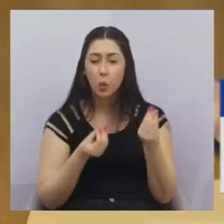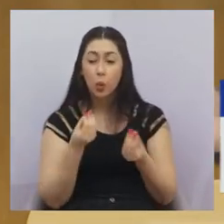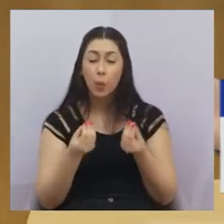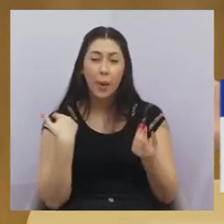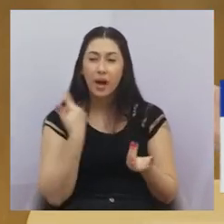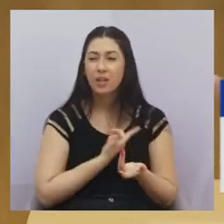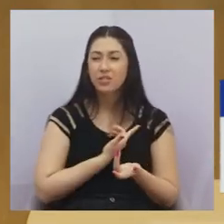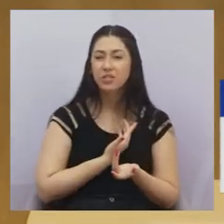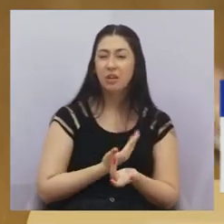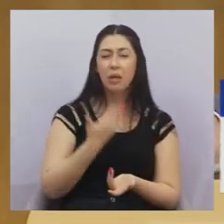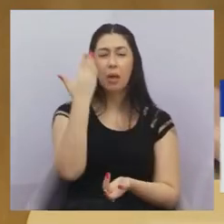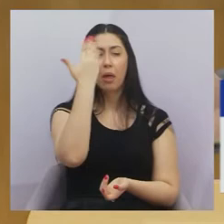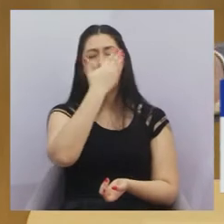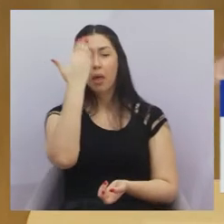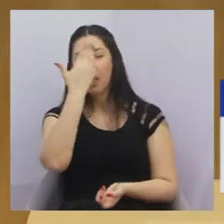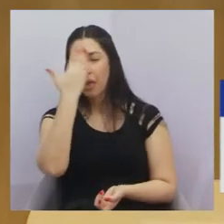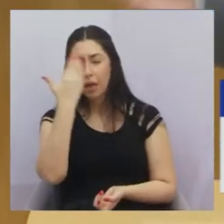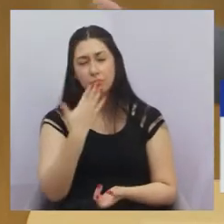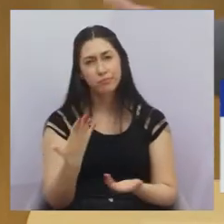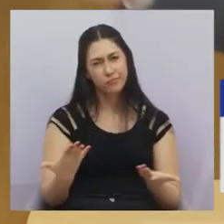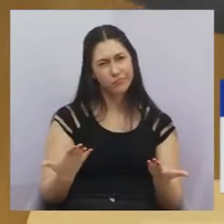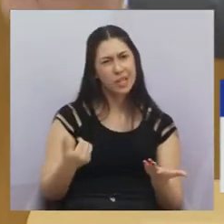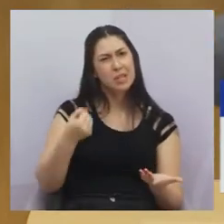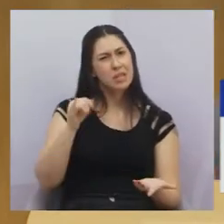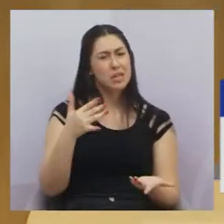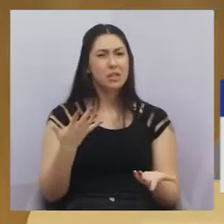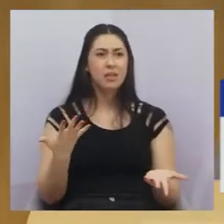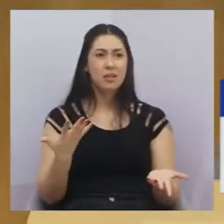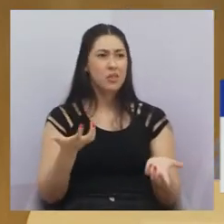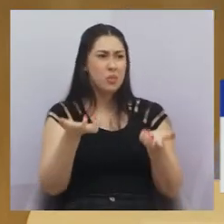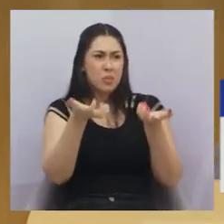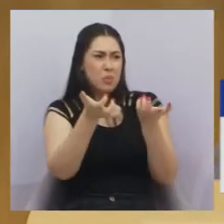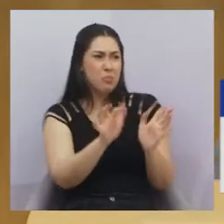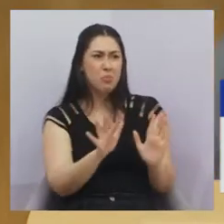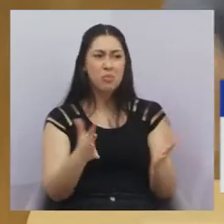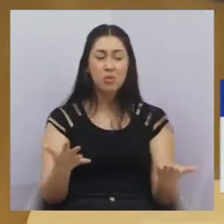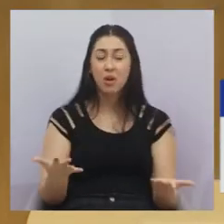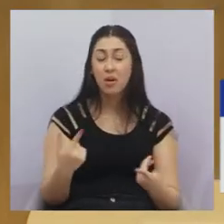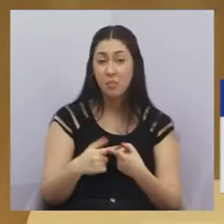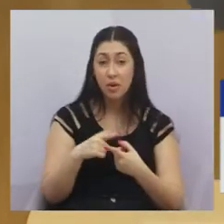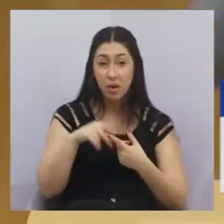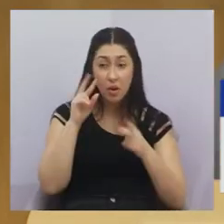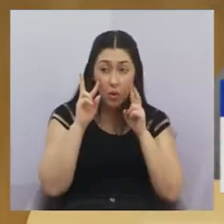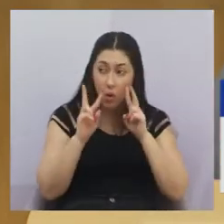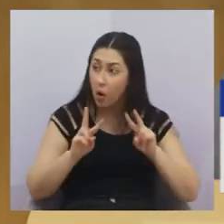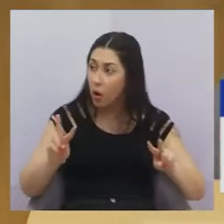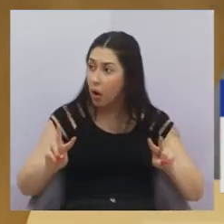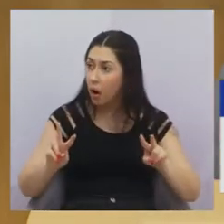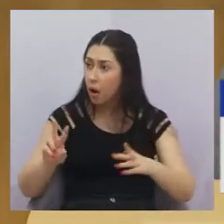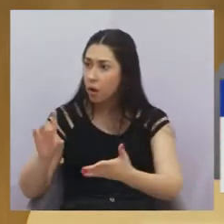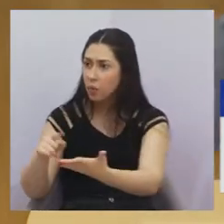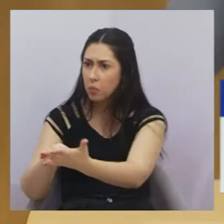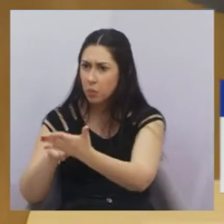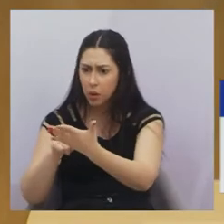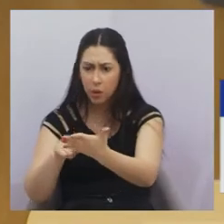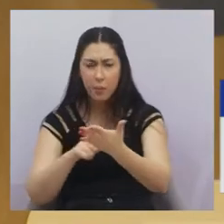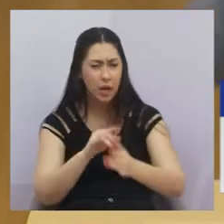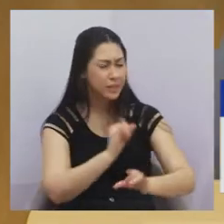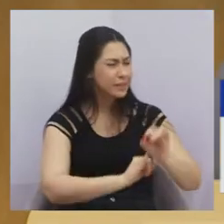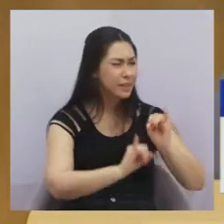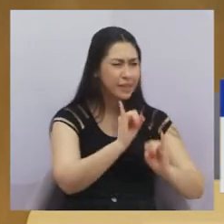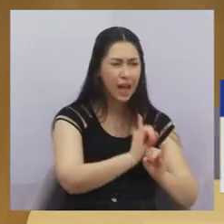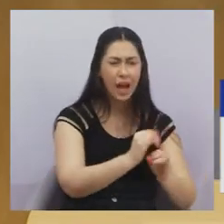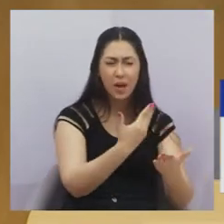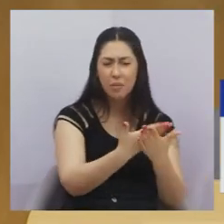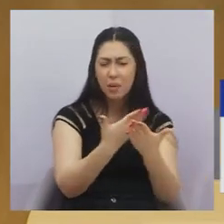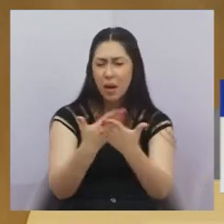gente não enxergar. Só não enxerga se a gente não debruçar sobre esses dados que estão aí, em várias fontes na internet, em vários